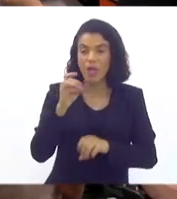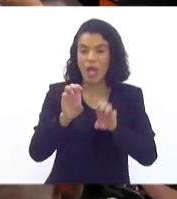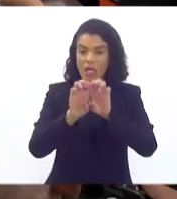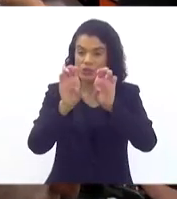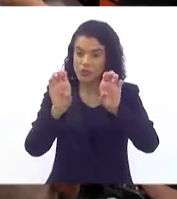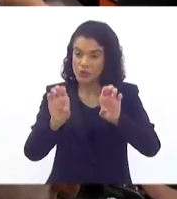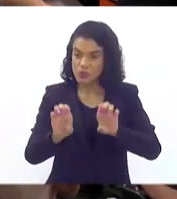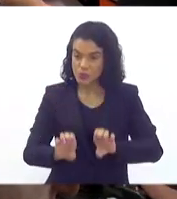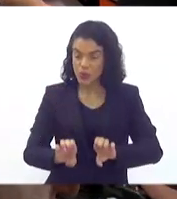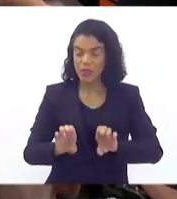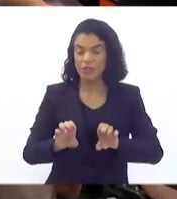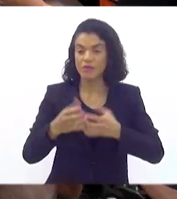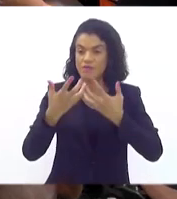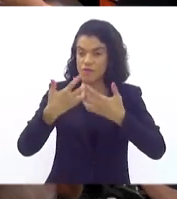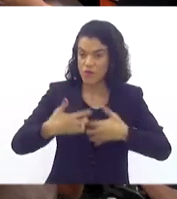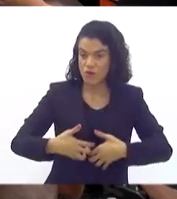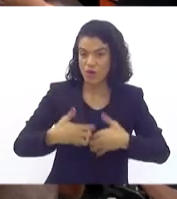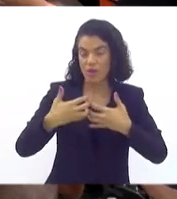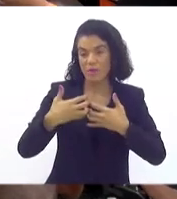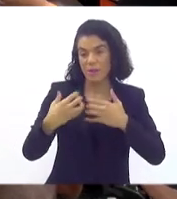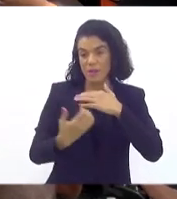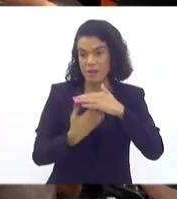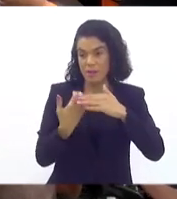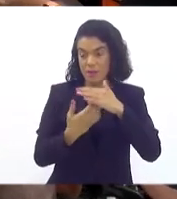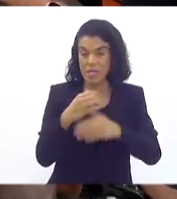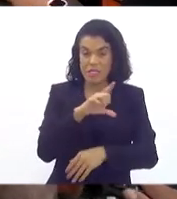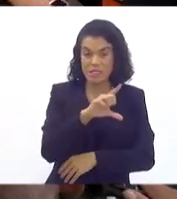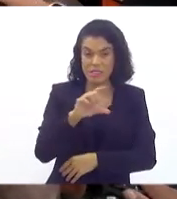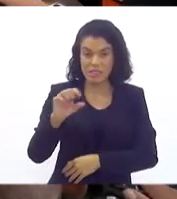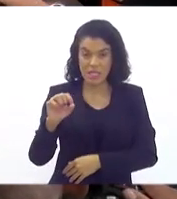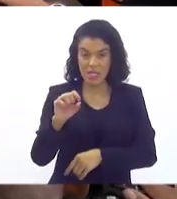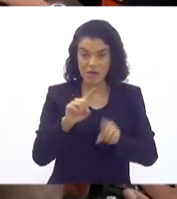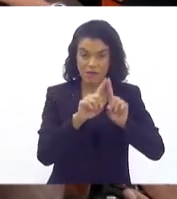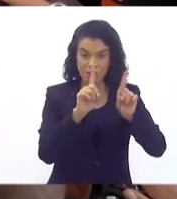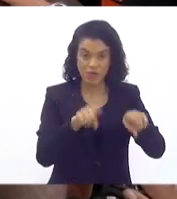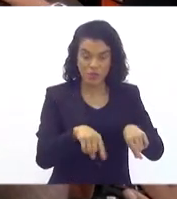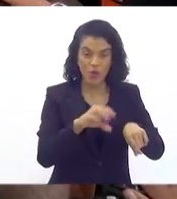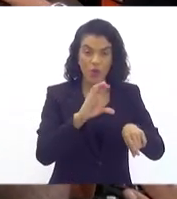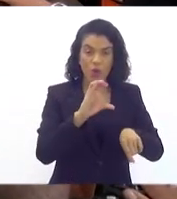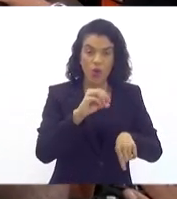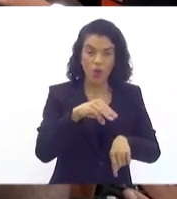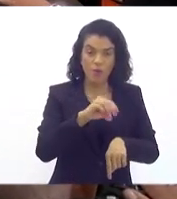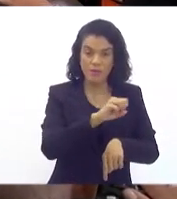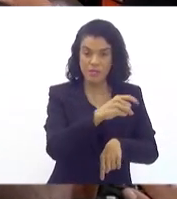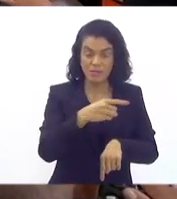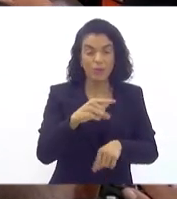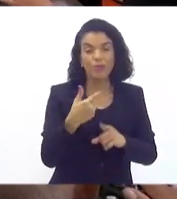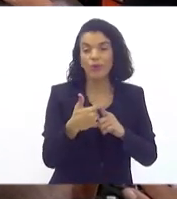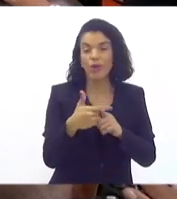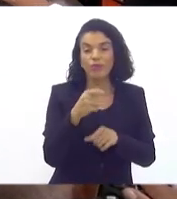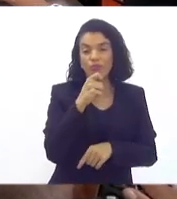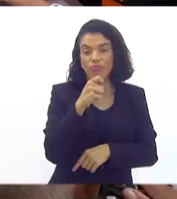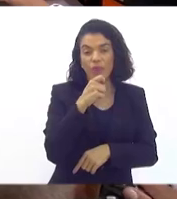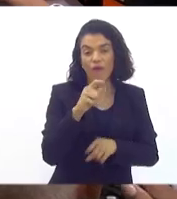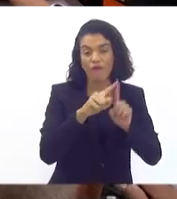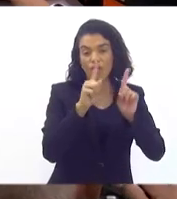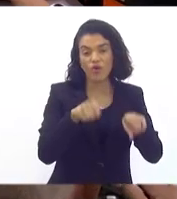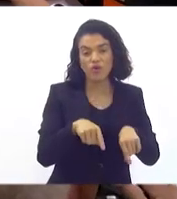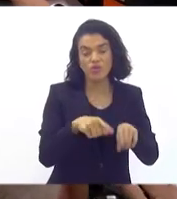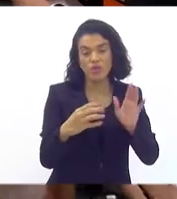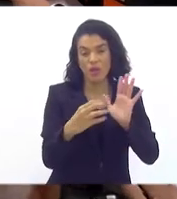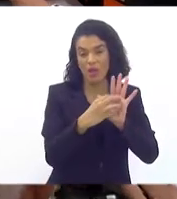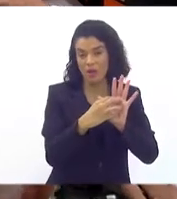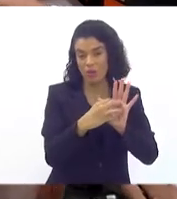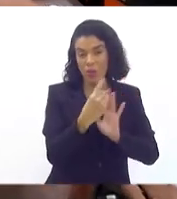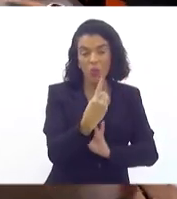de funcionamento da agência são sem cargos de comissão porque a gente não tem funcionário efetivo acho que tem um ou dois